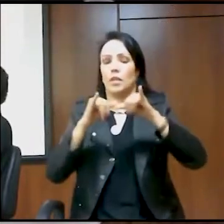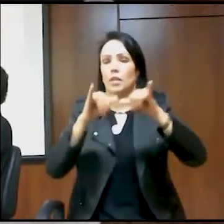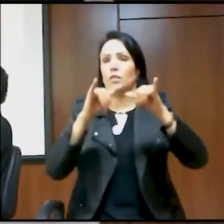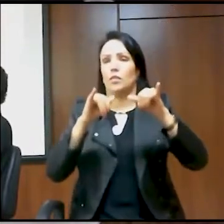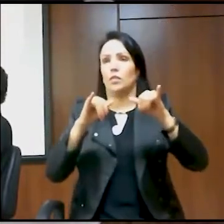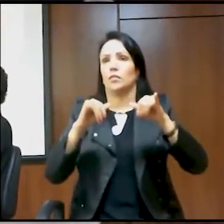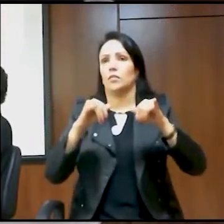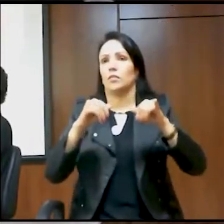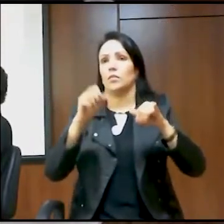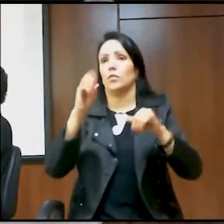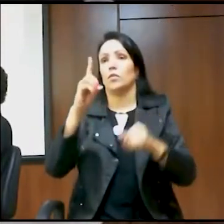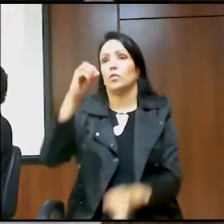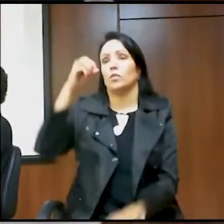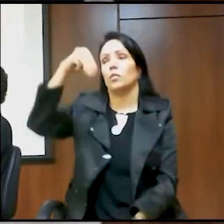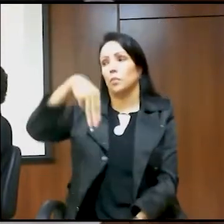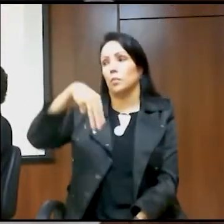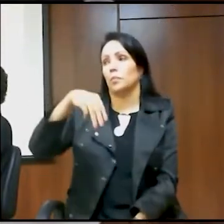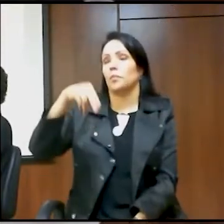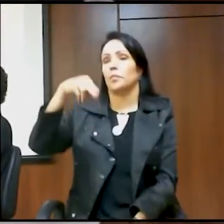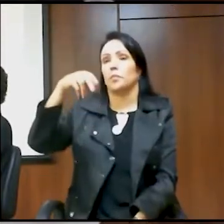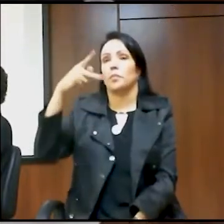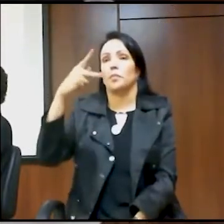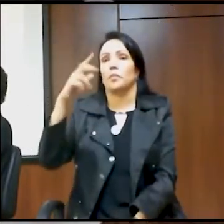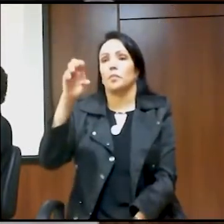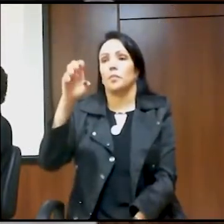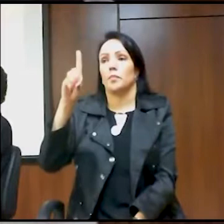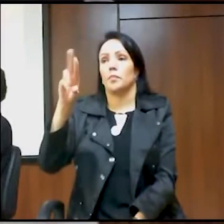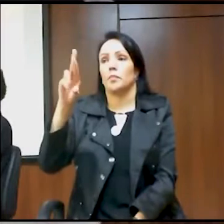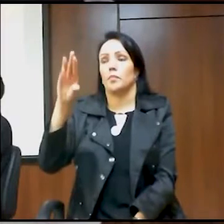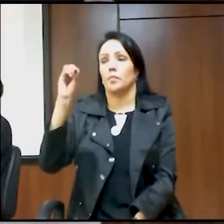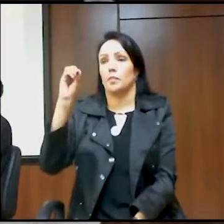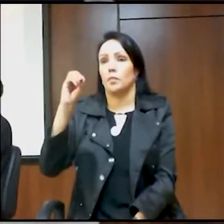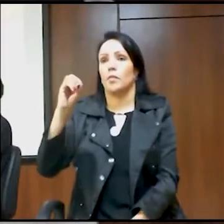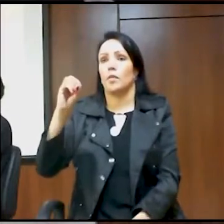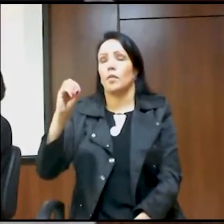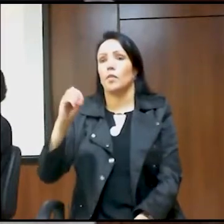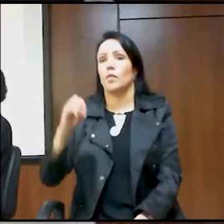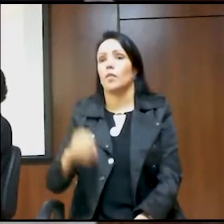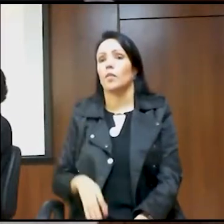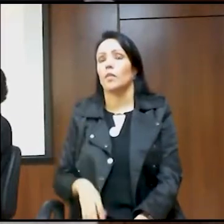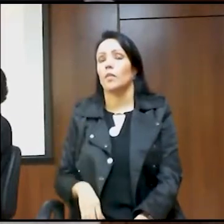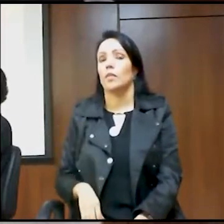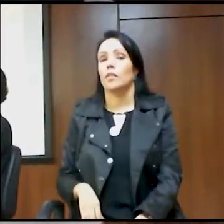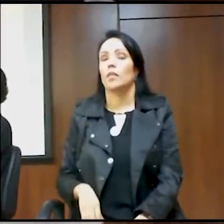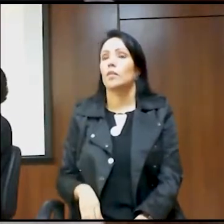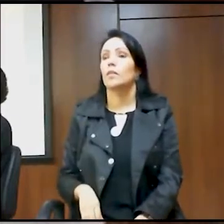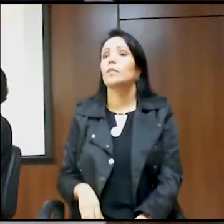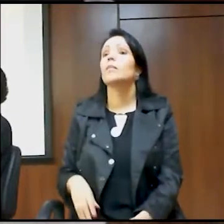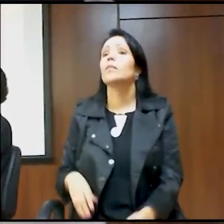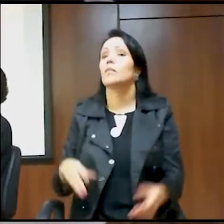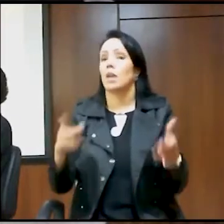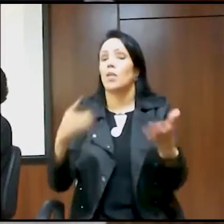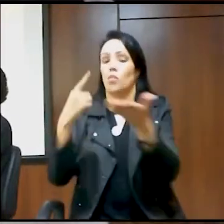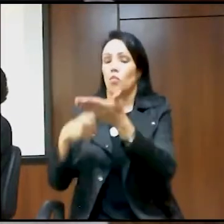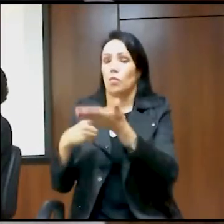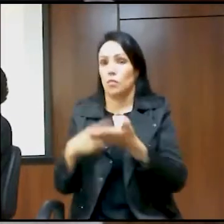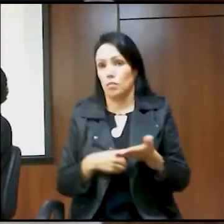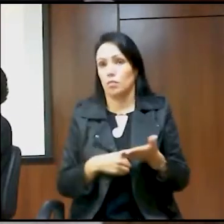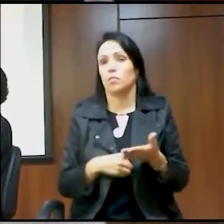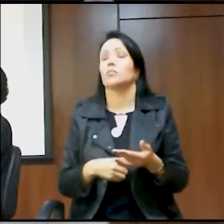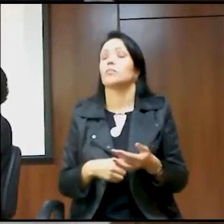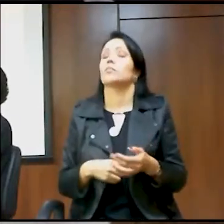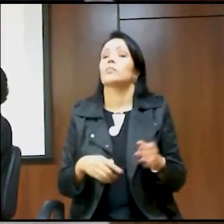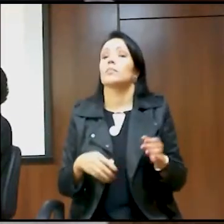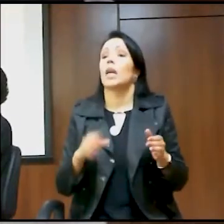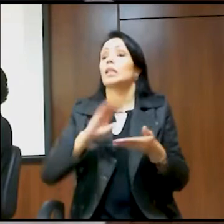Dom Pedro, né? Ali perto do, como é que chama? Do mercado municipal, do lado do mercado municipal. Fizeram um acordo, saíram do